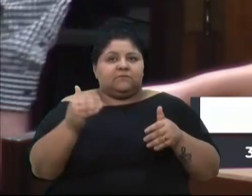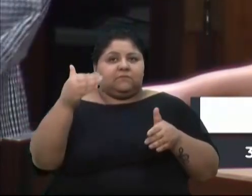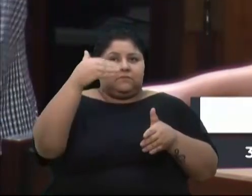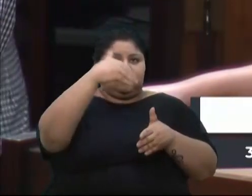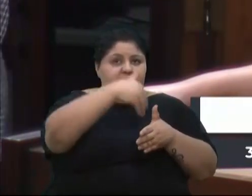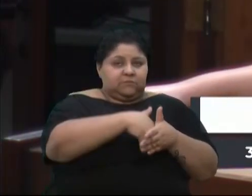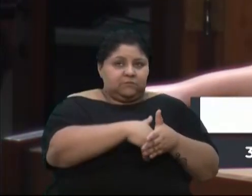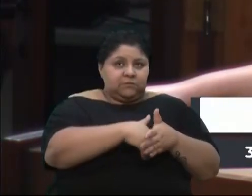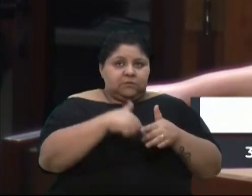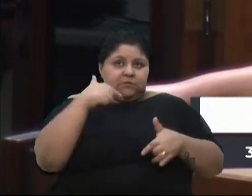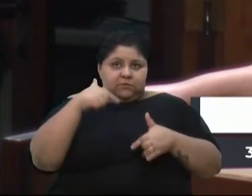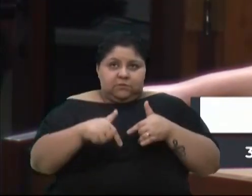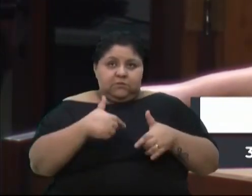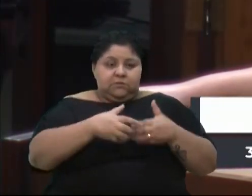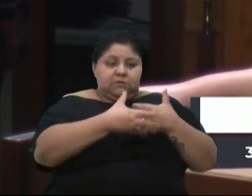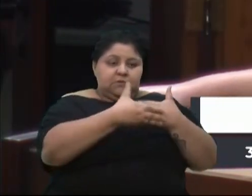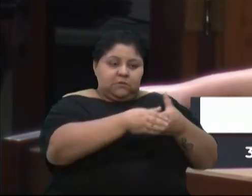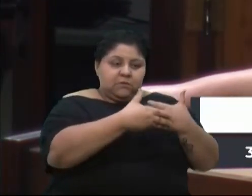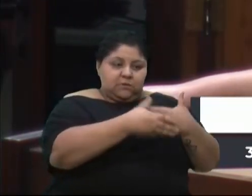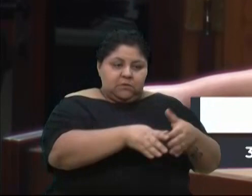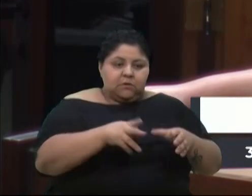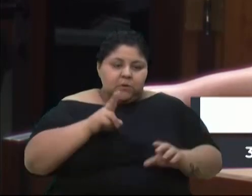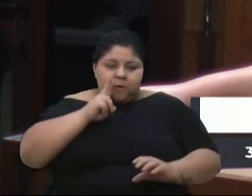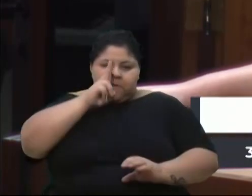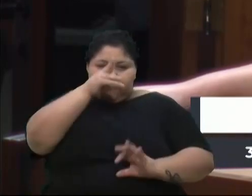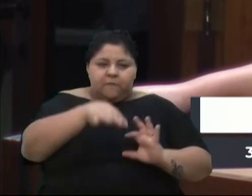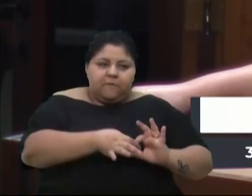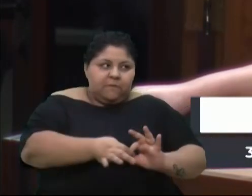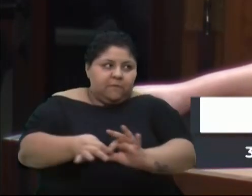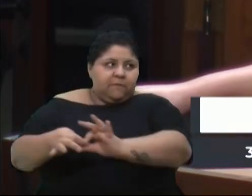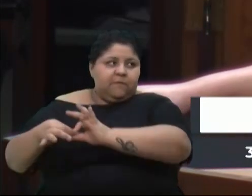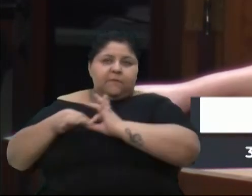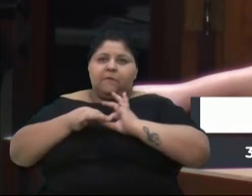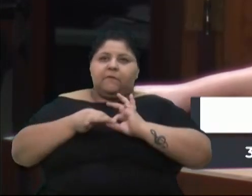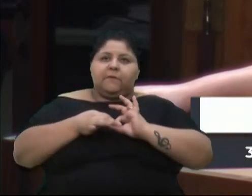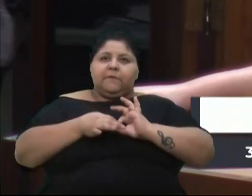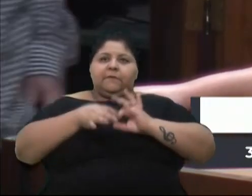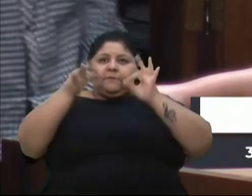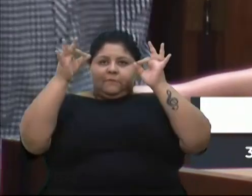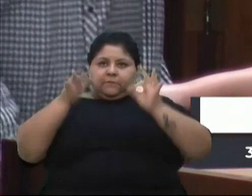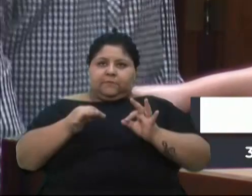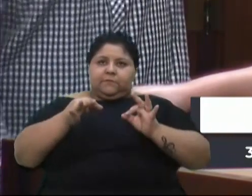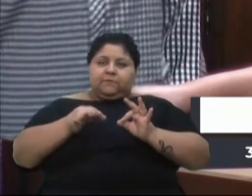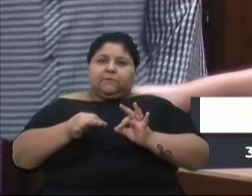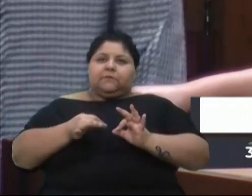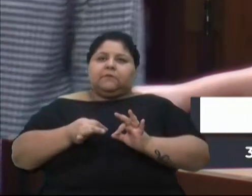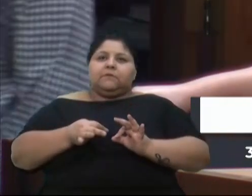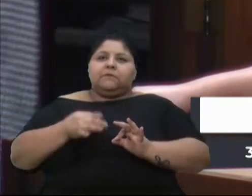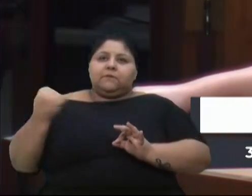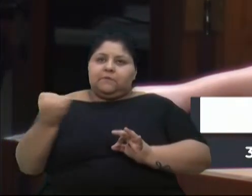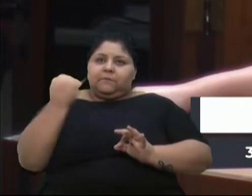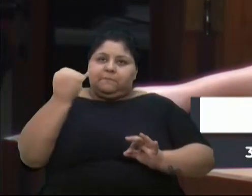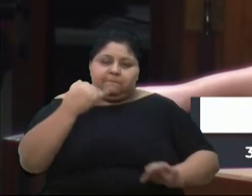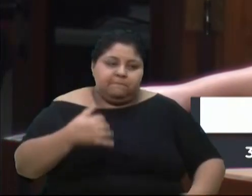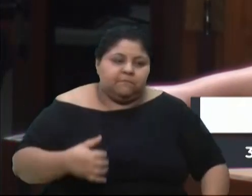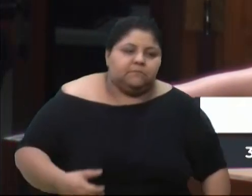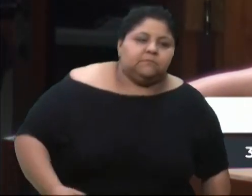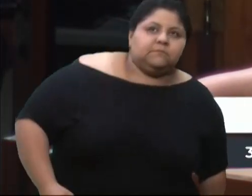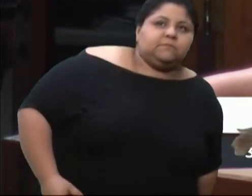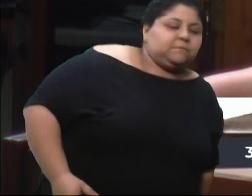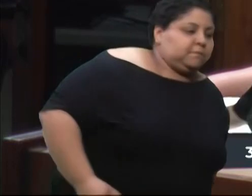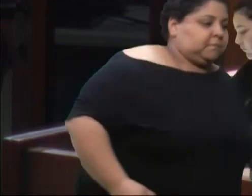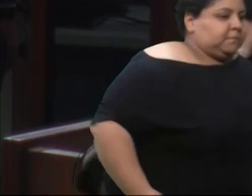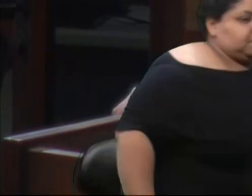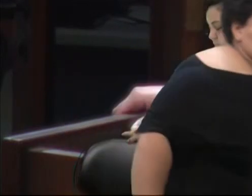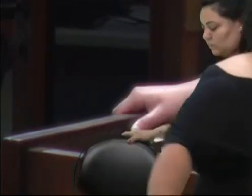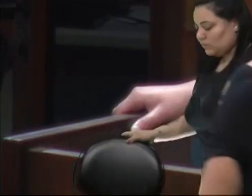de um serviço de convivência e fortalecimento de vínculos, tenham certeza que vale muito a pena.